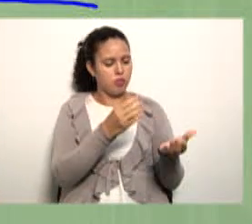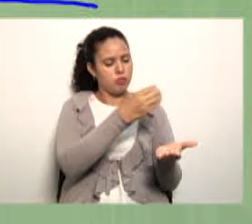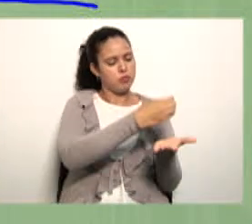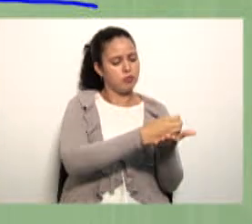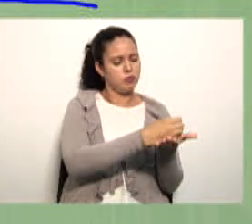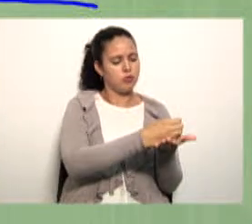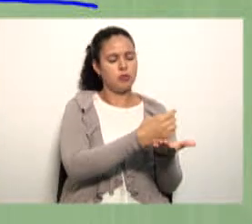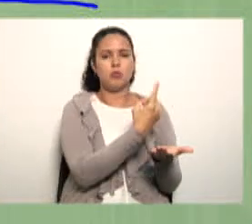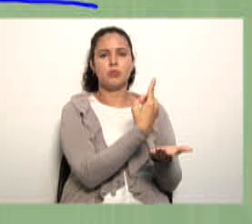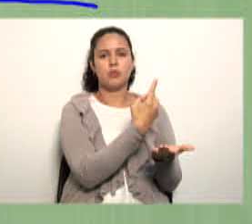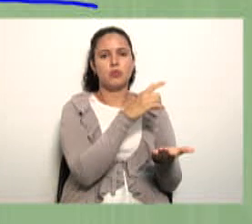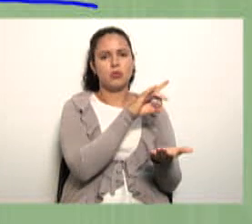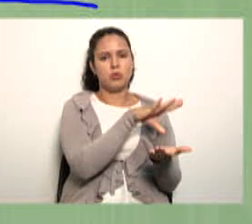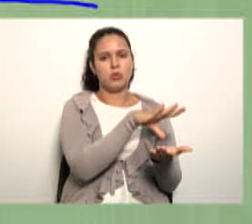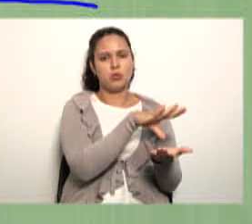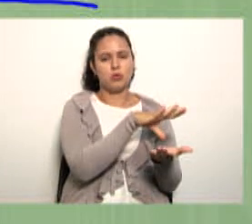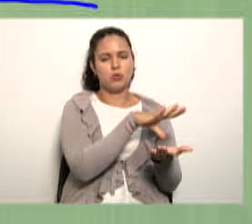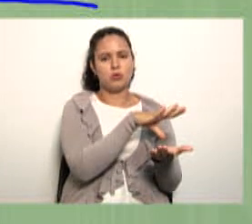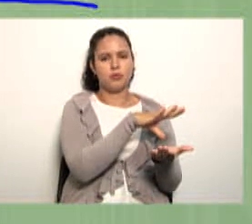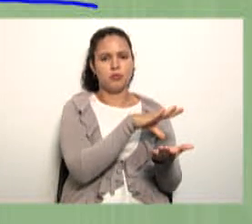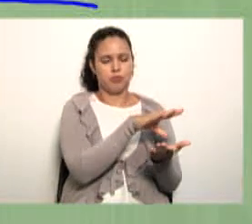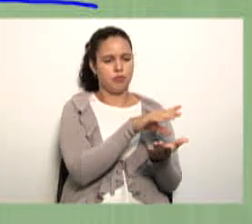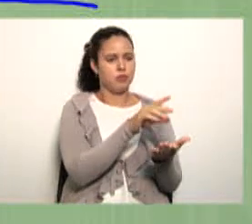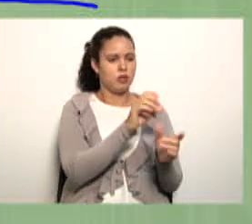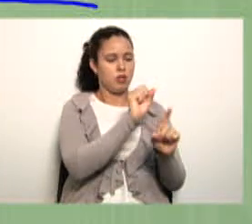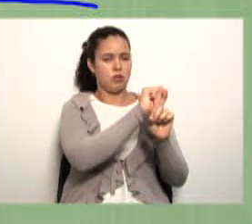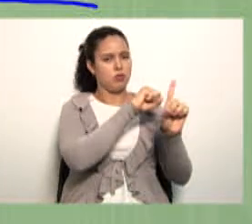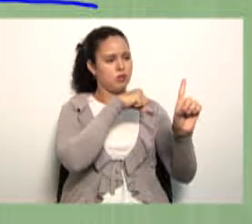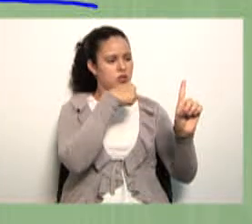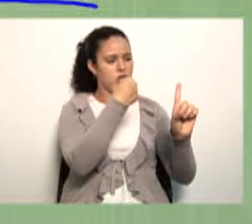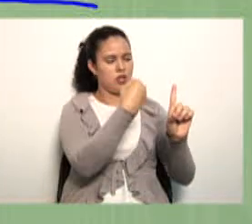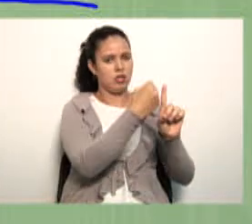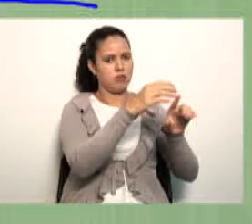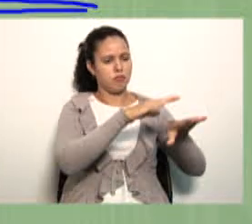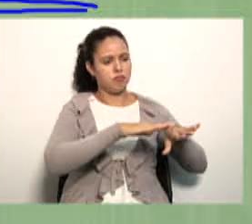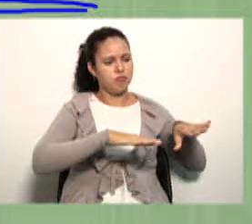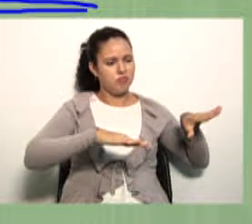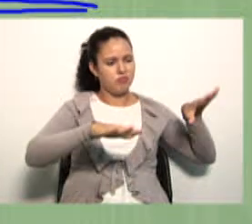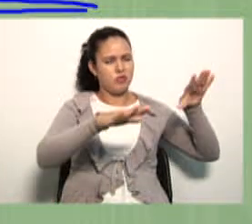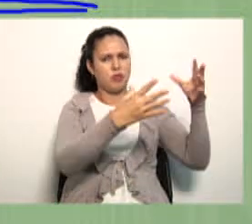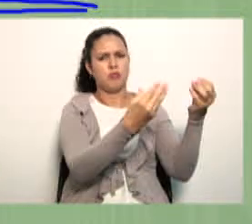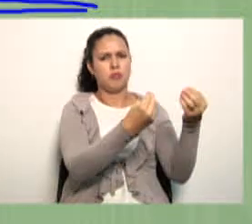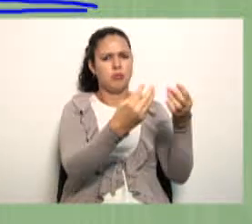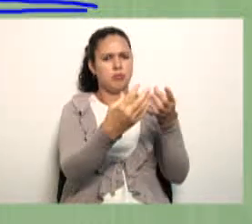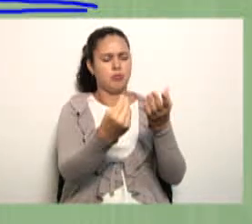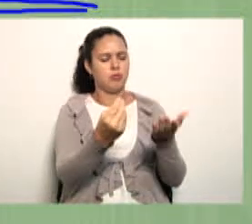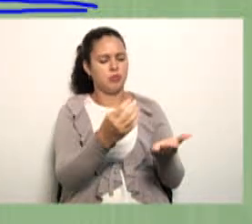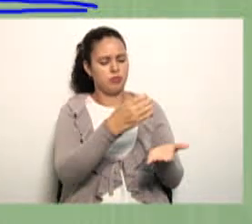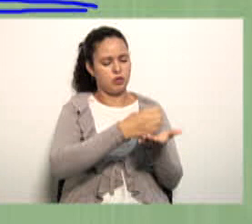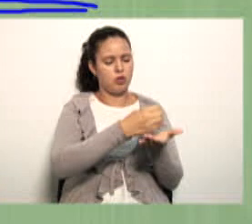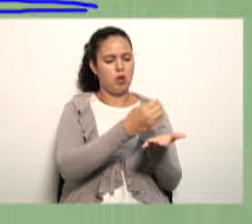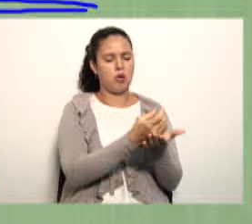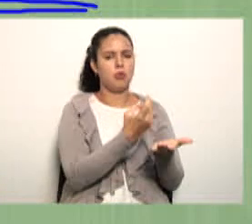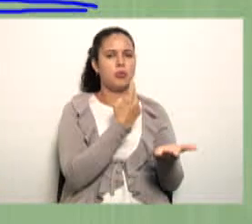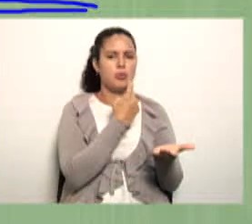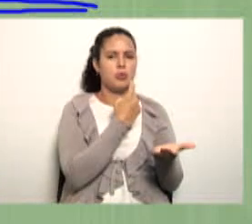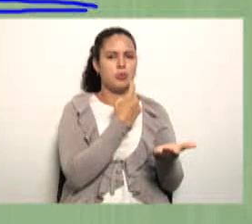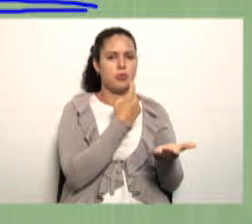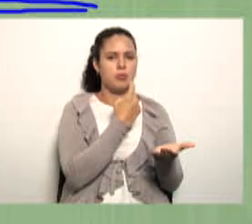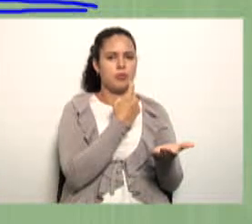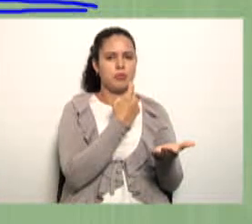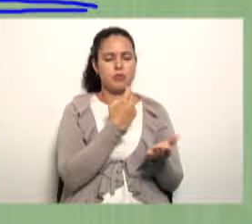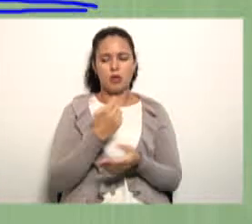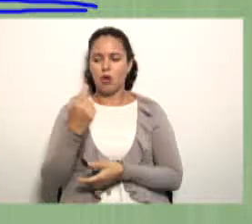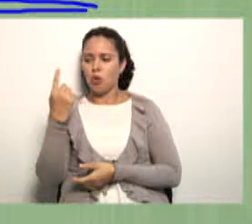está tentando buscar retratar essa questão da desigualdade, dessa falta de equidade. Apesar de que a